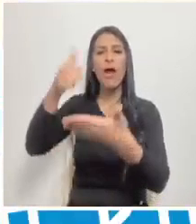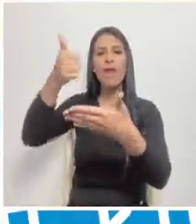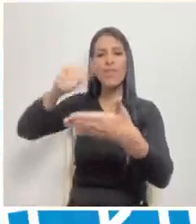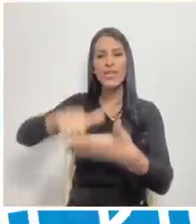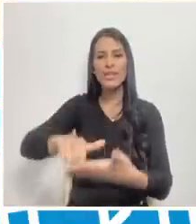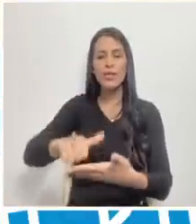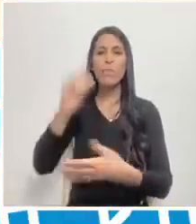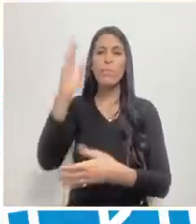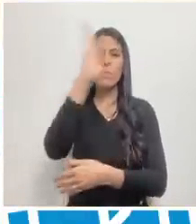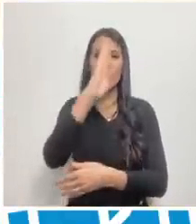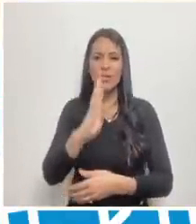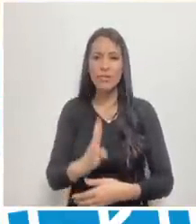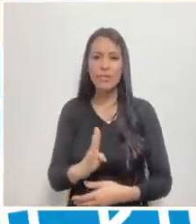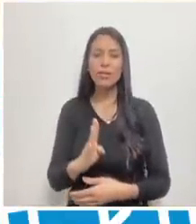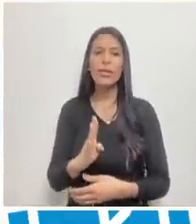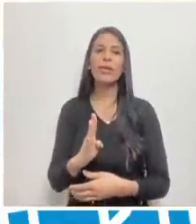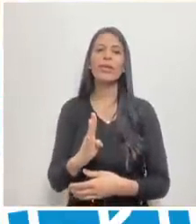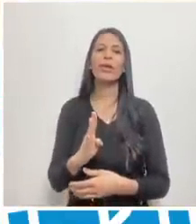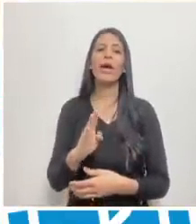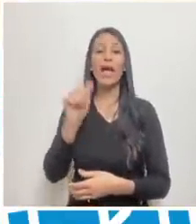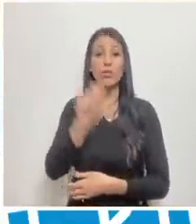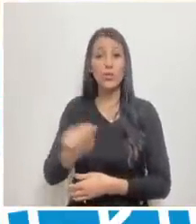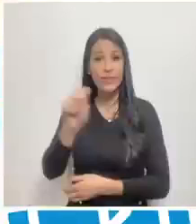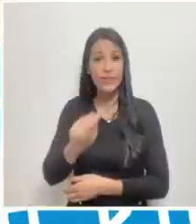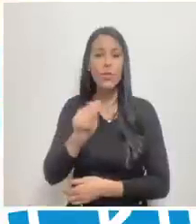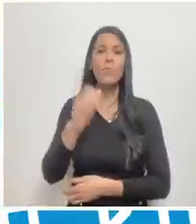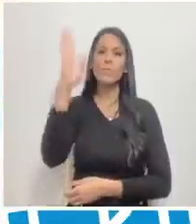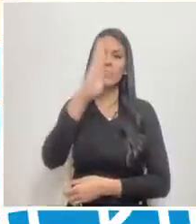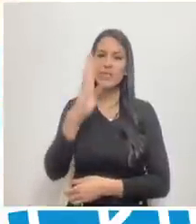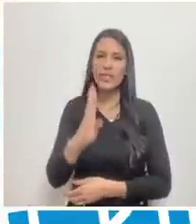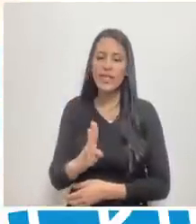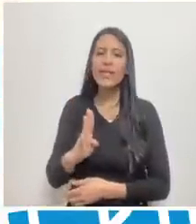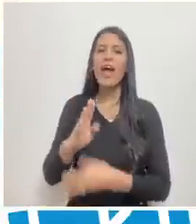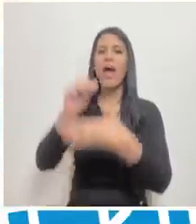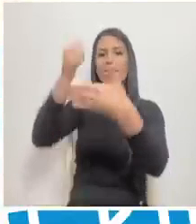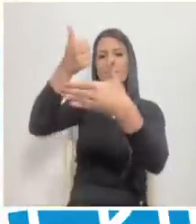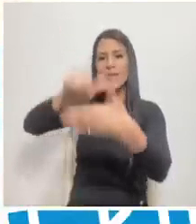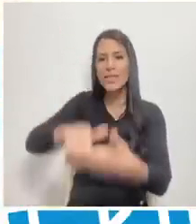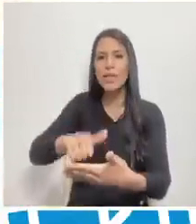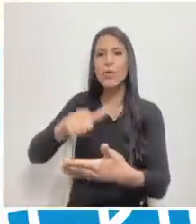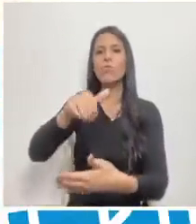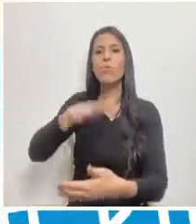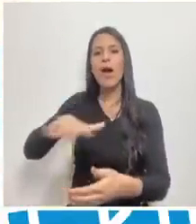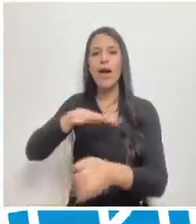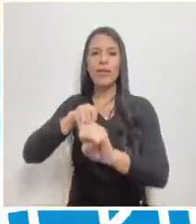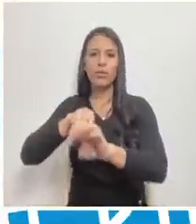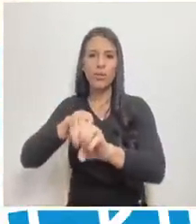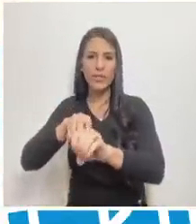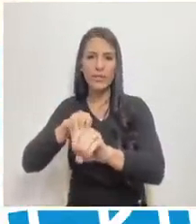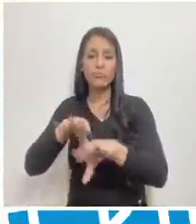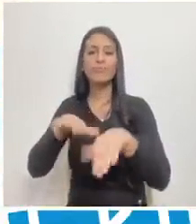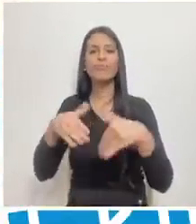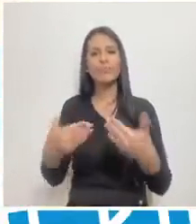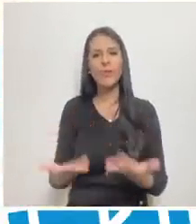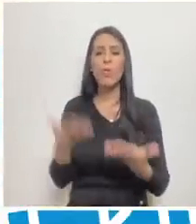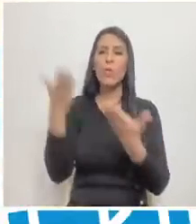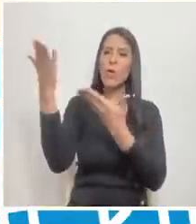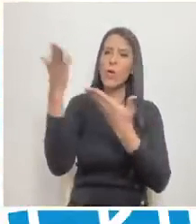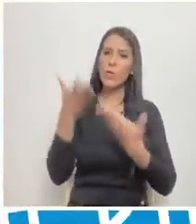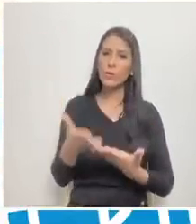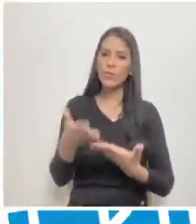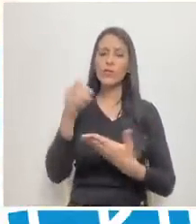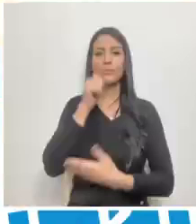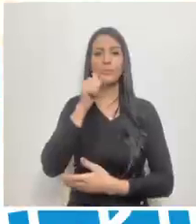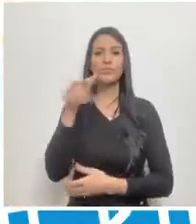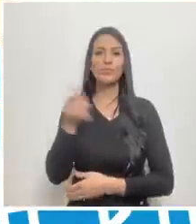brasileira, Associação Brasileira de Avaliação Educacional. Então, com a palavra, a professora Nilma